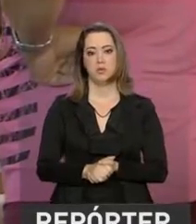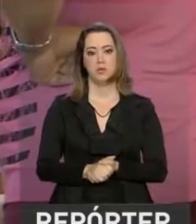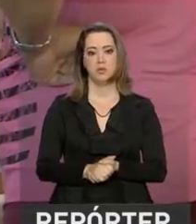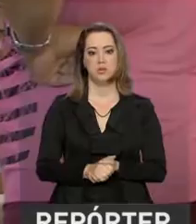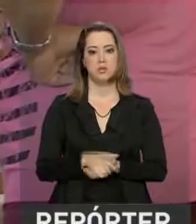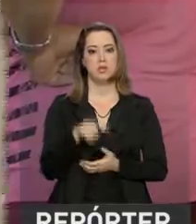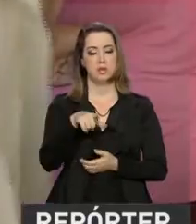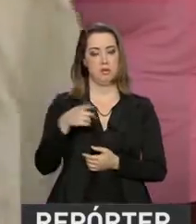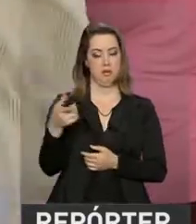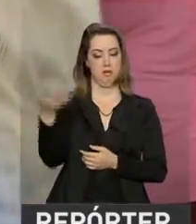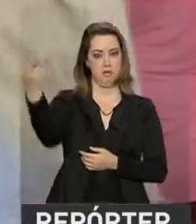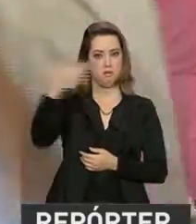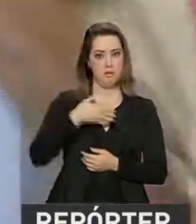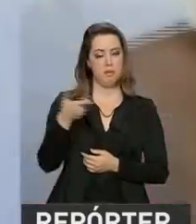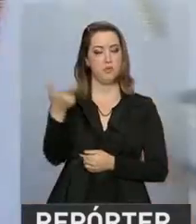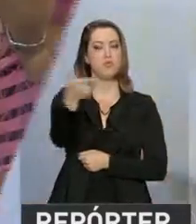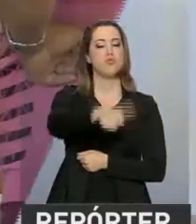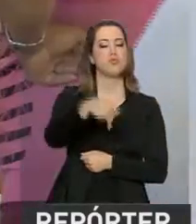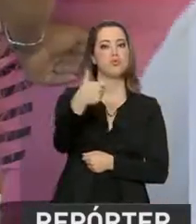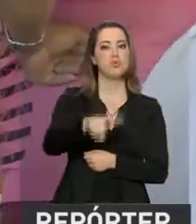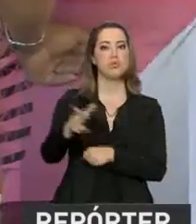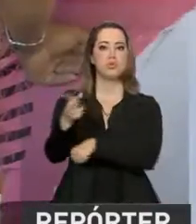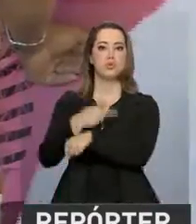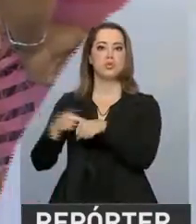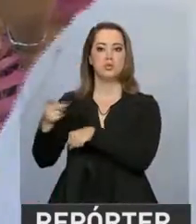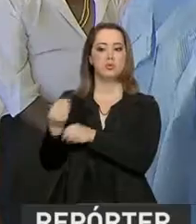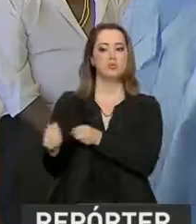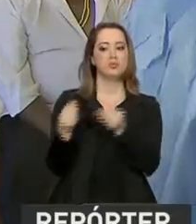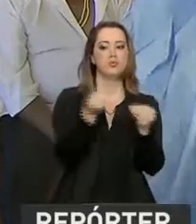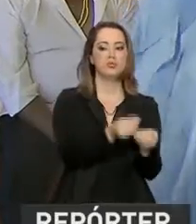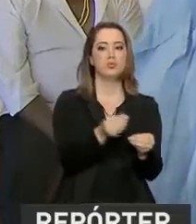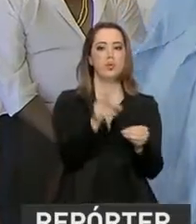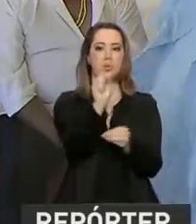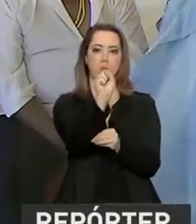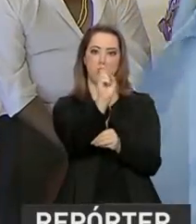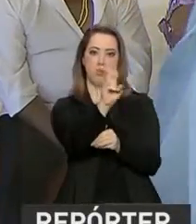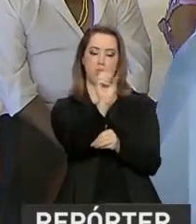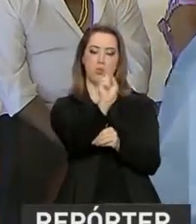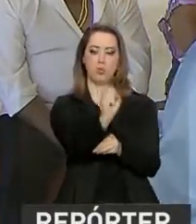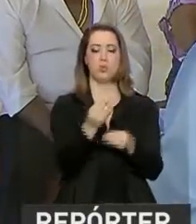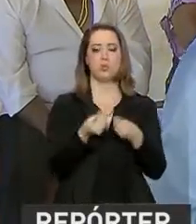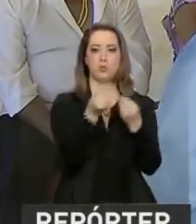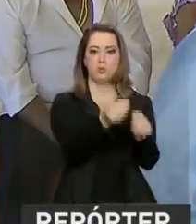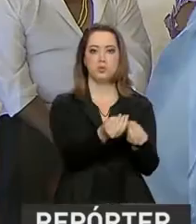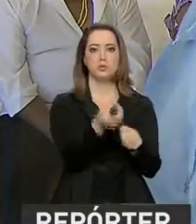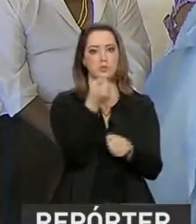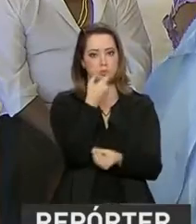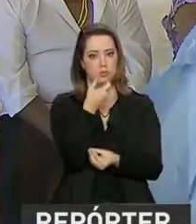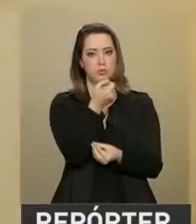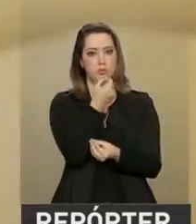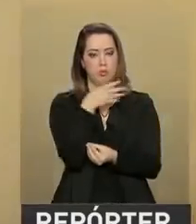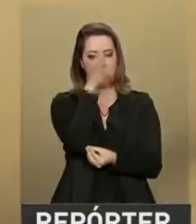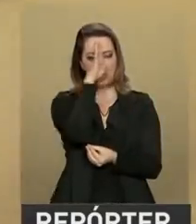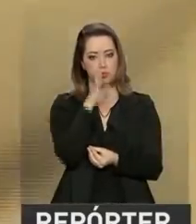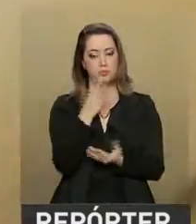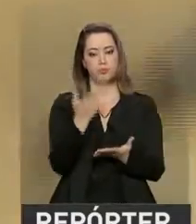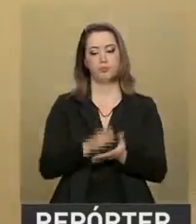do exterior para o Brasil e quem dá é o governo, é o SUS. Nesta unidade de saúde do Distrito Federal,